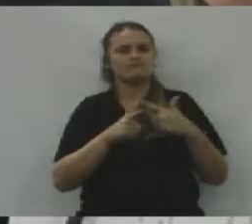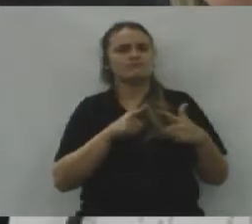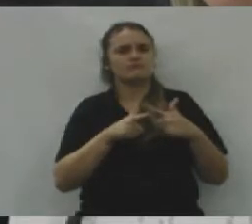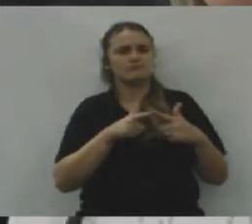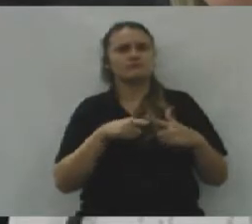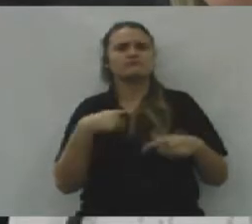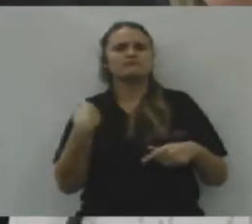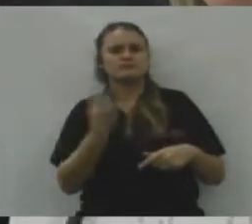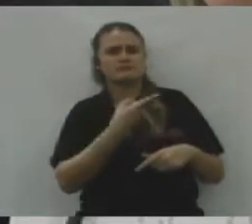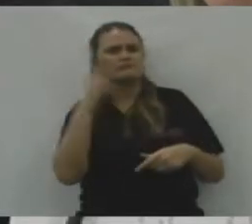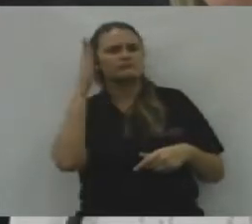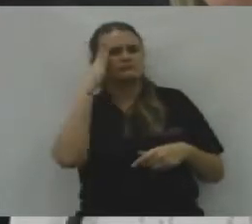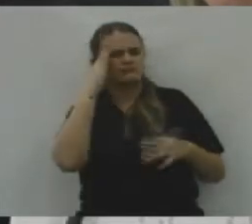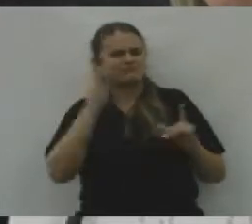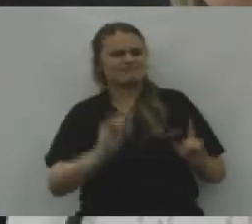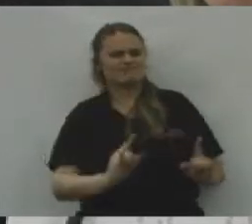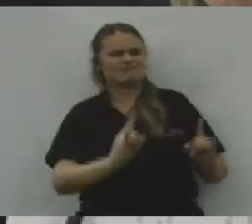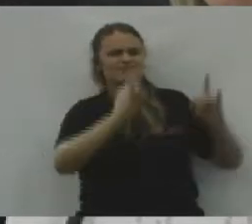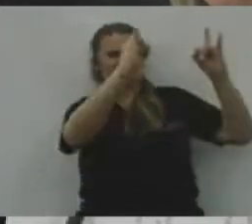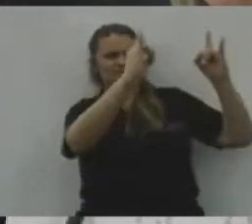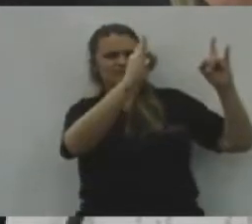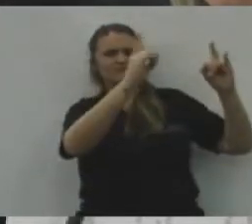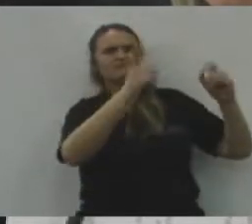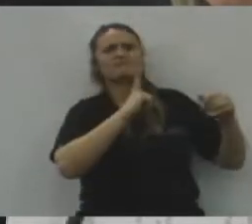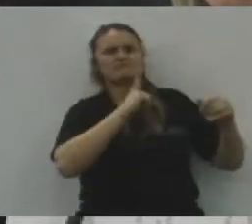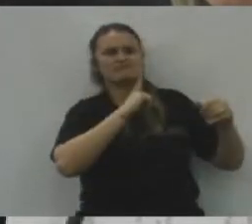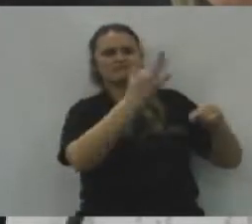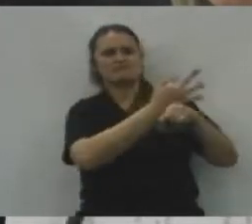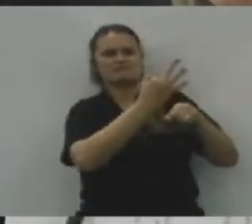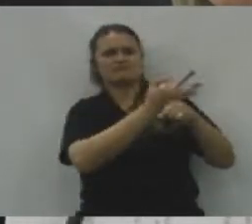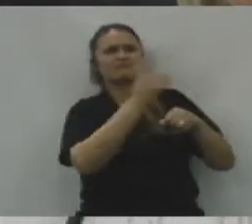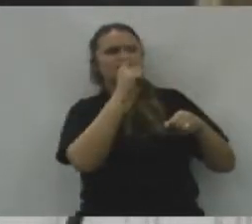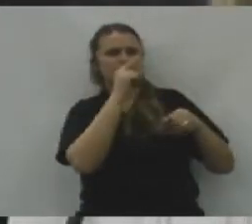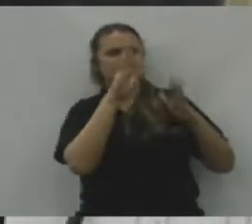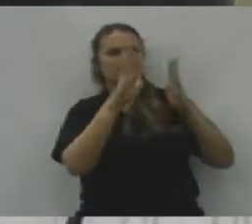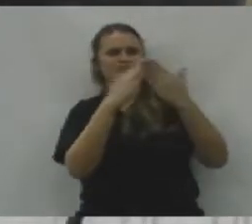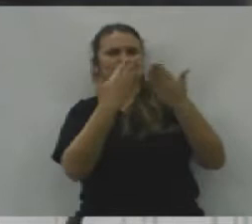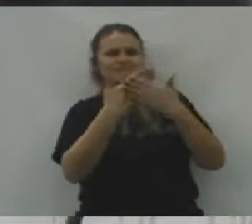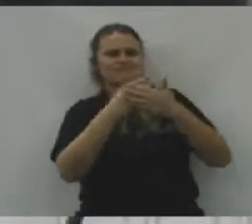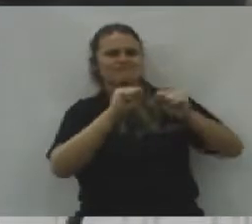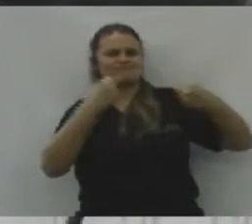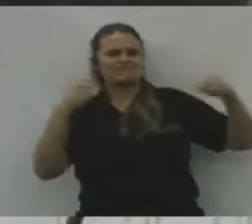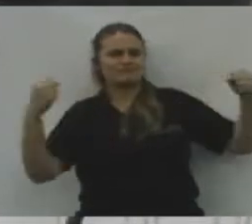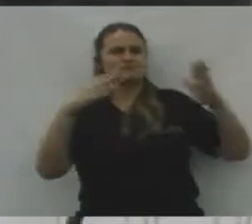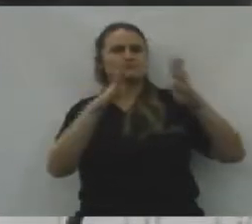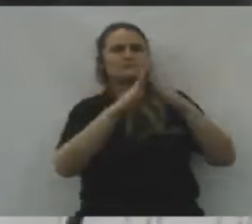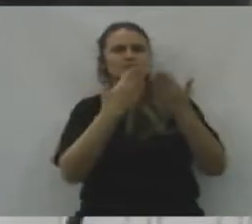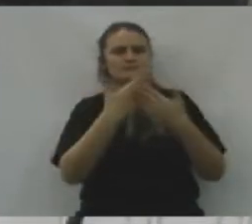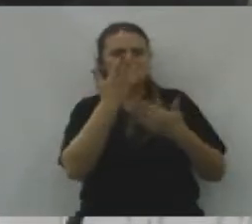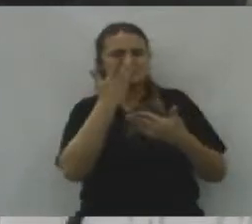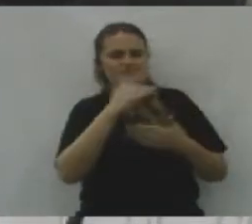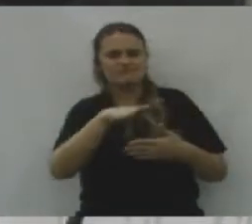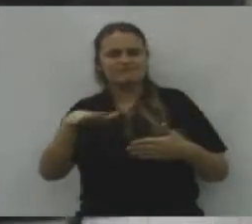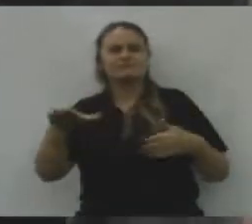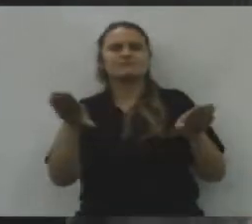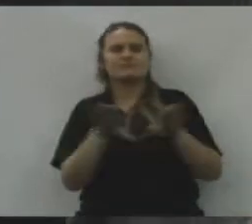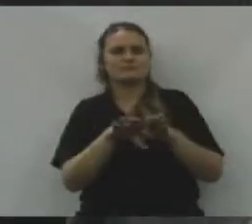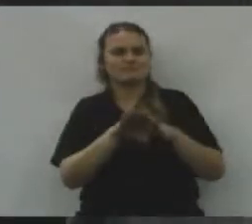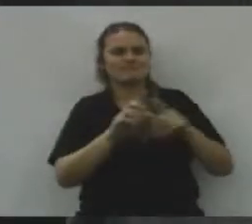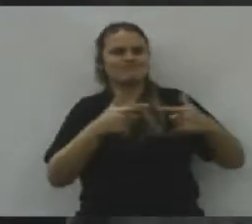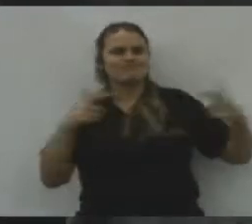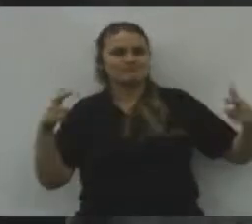nós sabemos que os prédios são projetados para um volume, as escolas crescem, o centro de educação infantil também, e os números